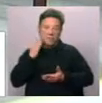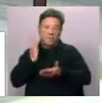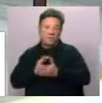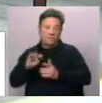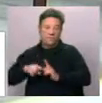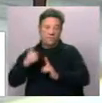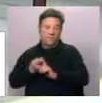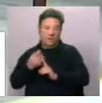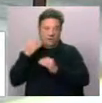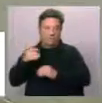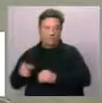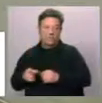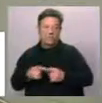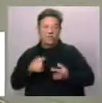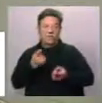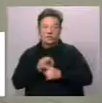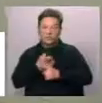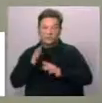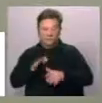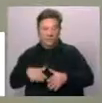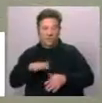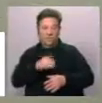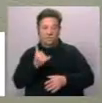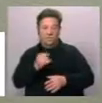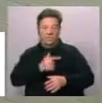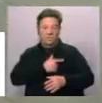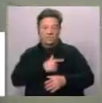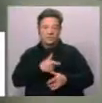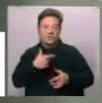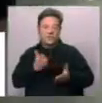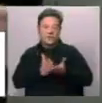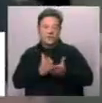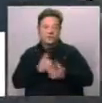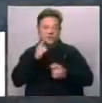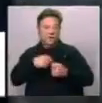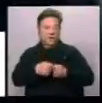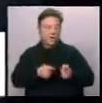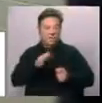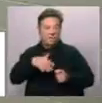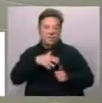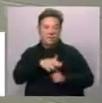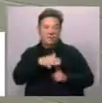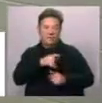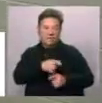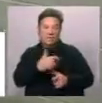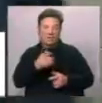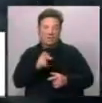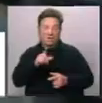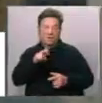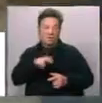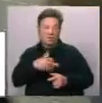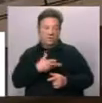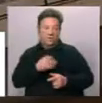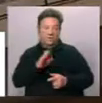final do ano hebe uns que ficam 20 turmas vão ter aulas na várias menos afetadas em dezembro